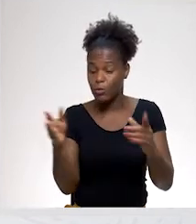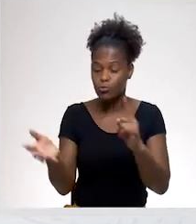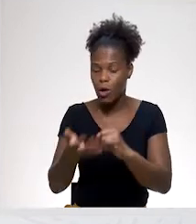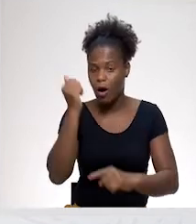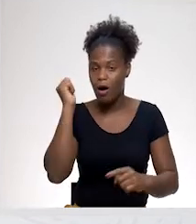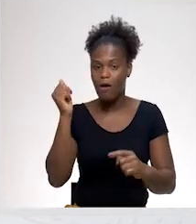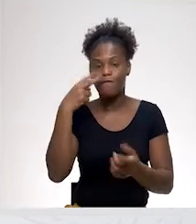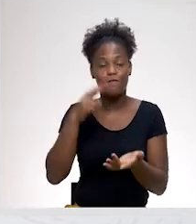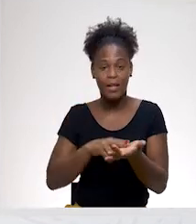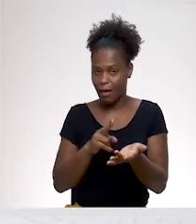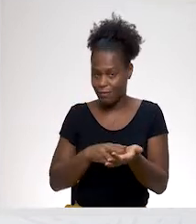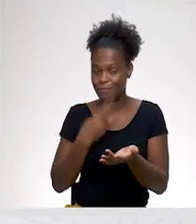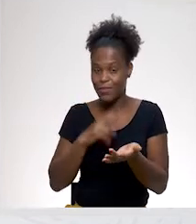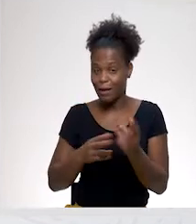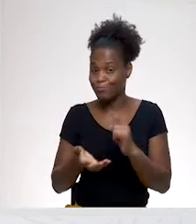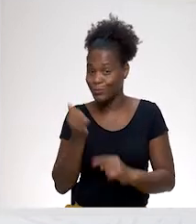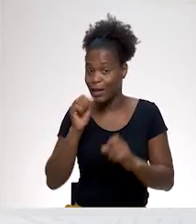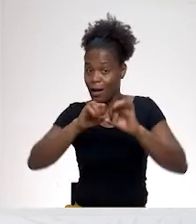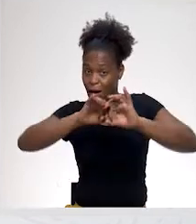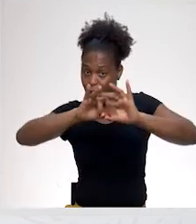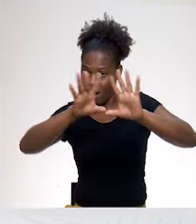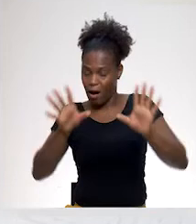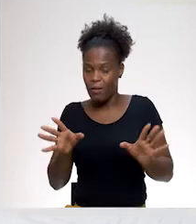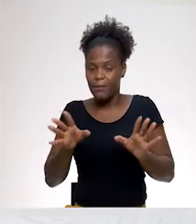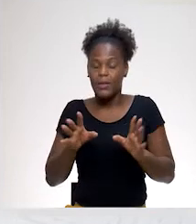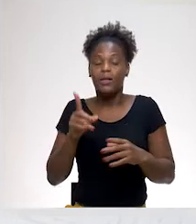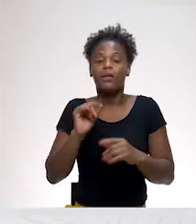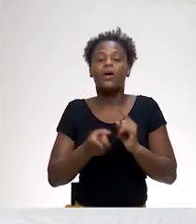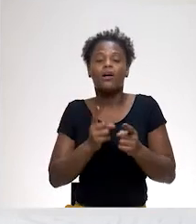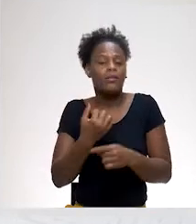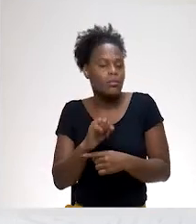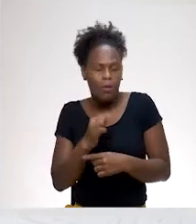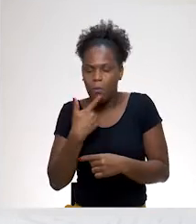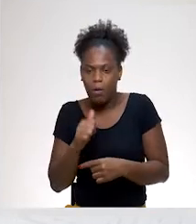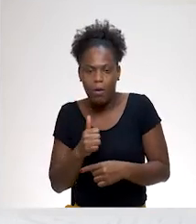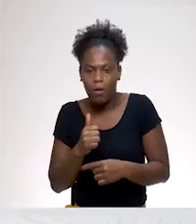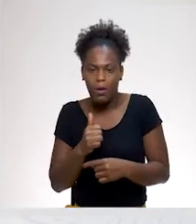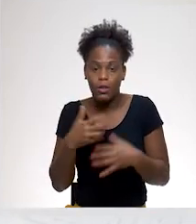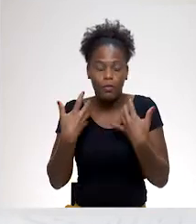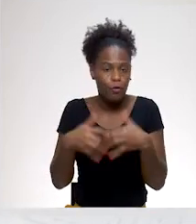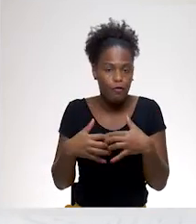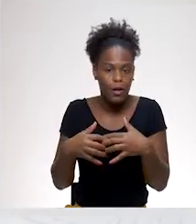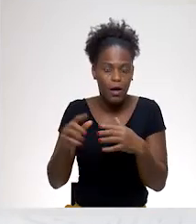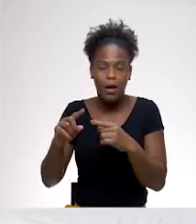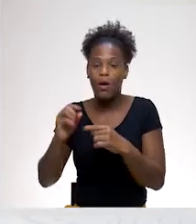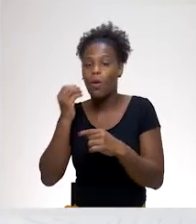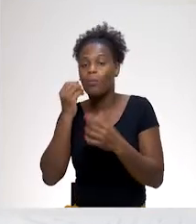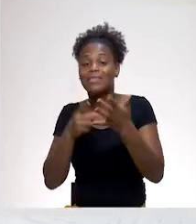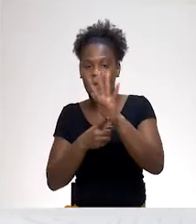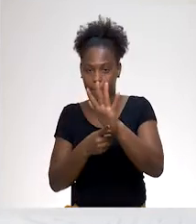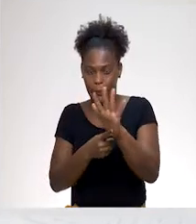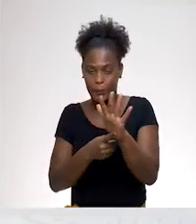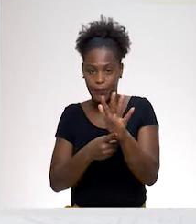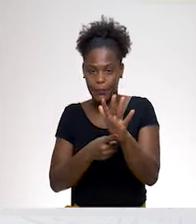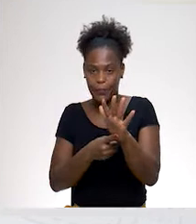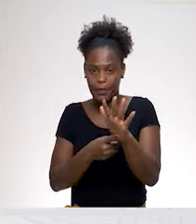atingir a verdade indubitável, clara e distinta, que não se pode pôr em dúvida,